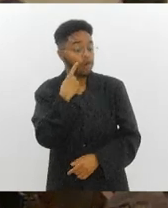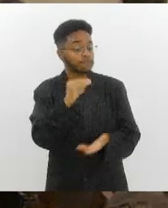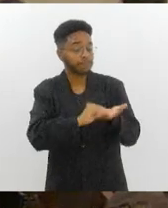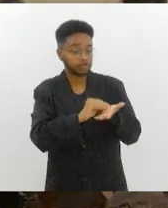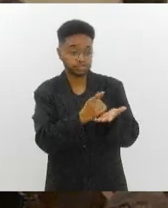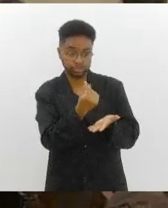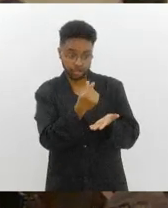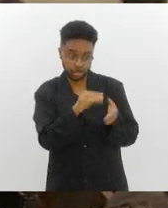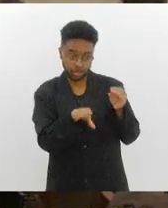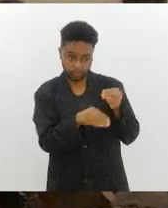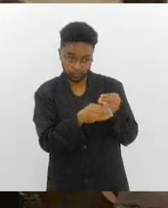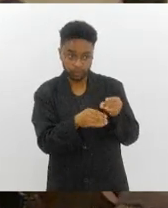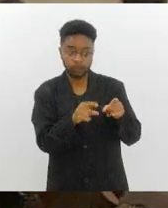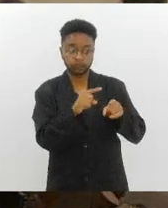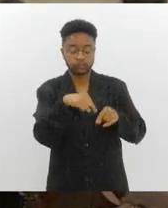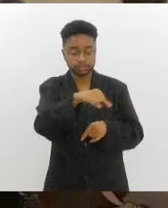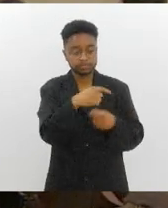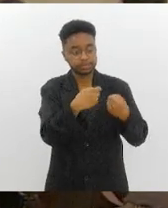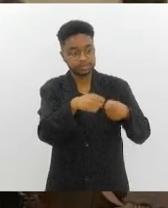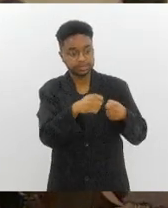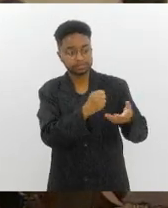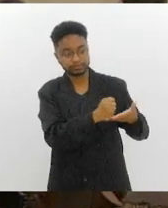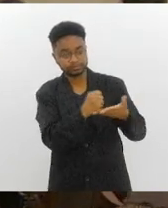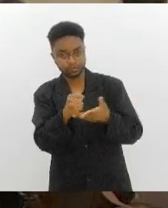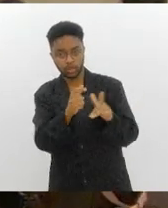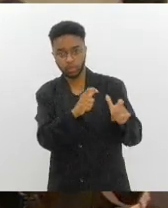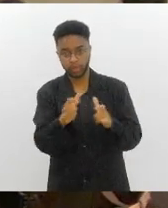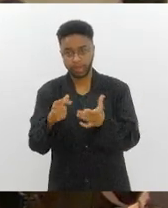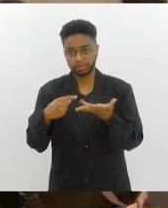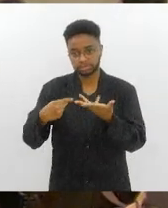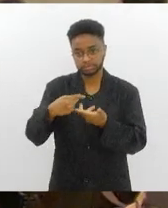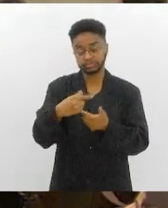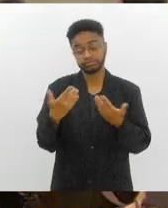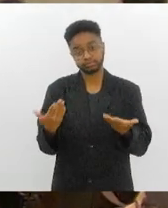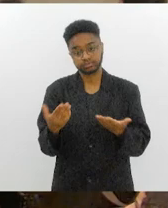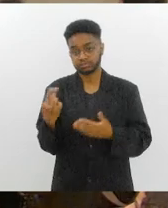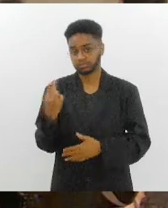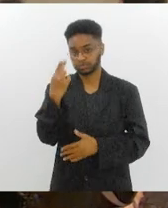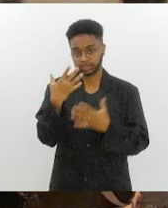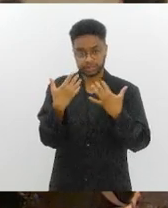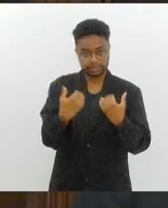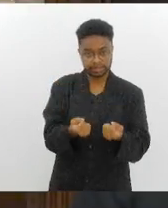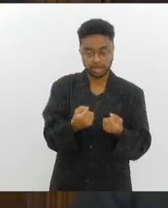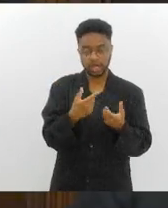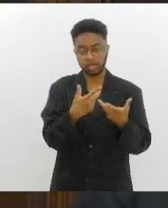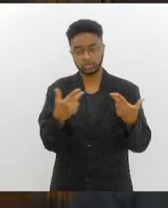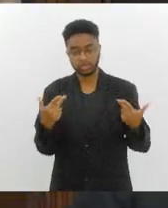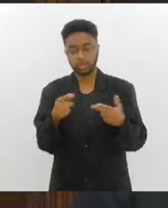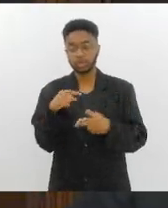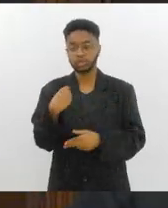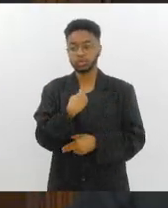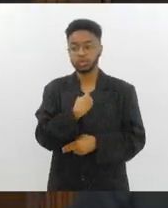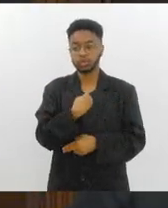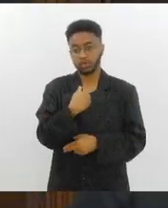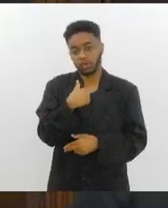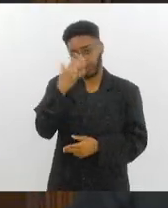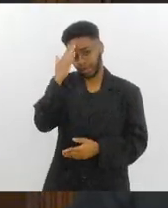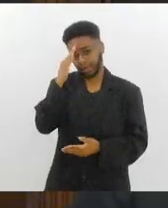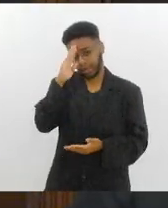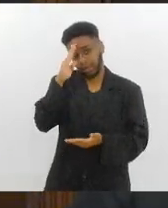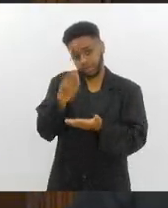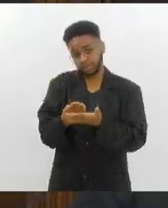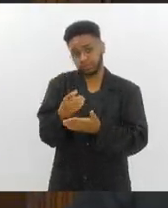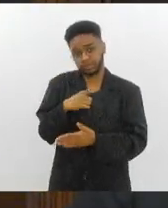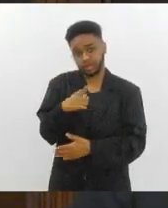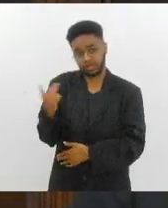coisa, vocês precisam me levar em algum lugar. Isso é inadmissível. Eu acho que a gente tem uma Débora Kolke e um João Kolke,